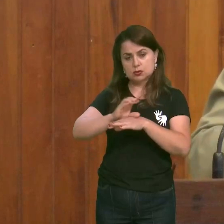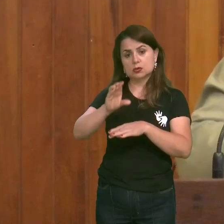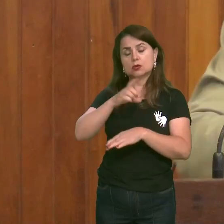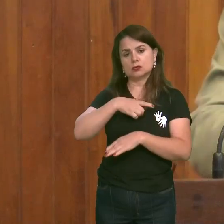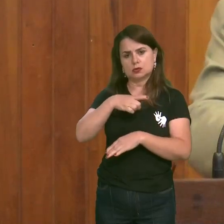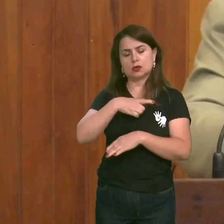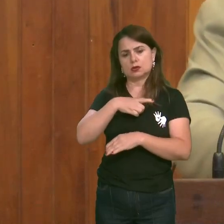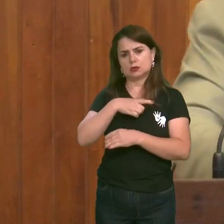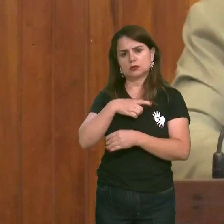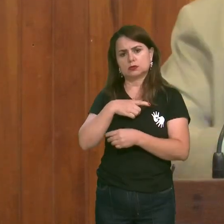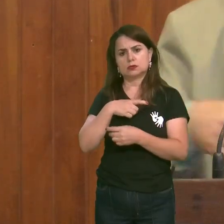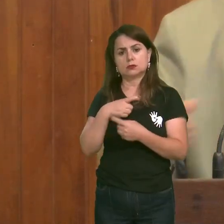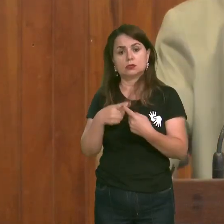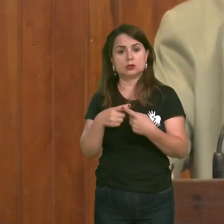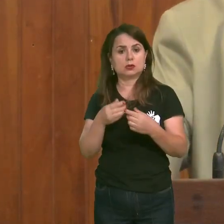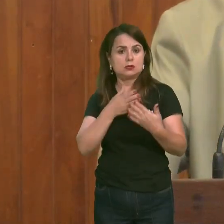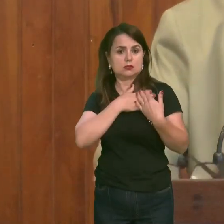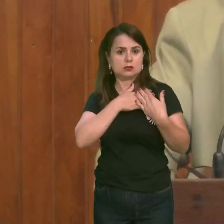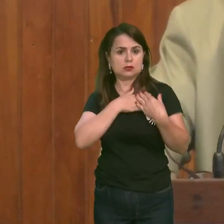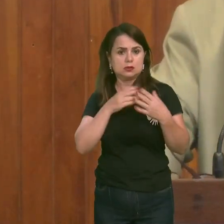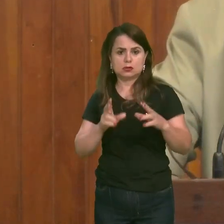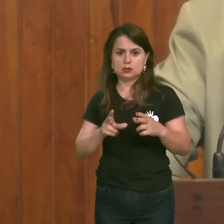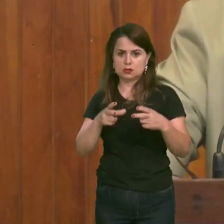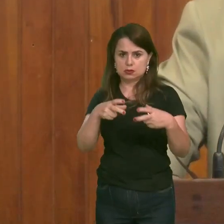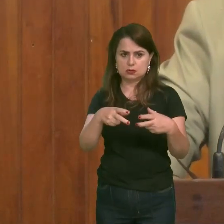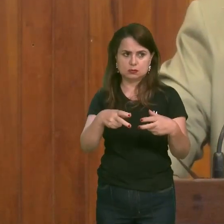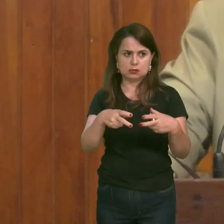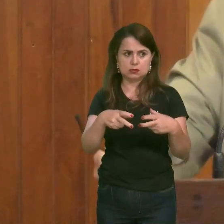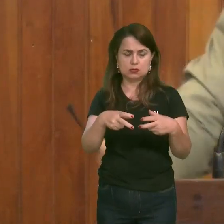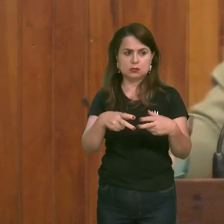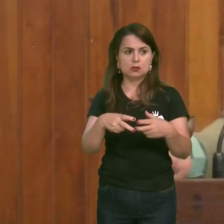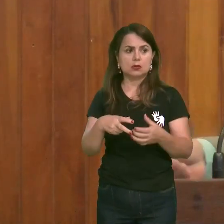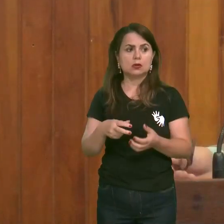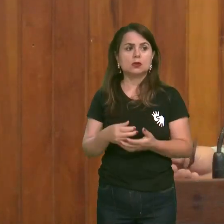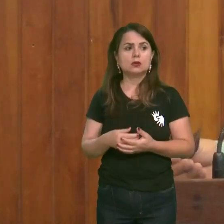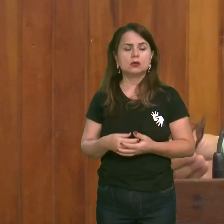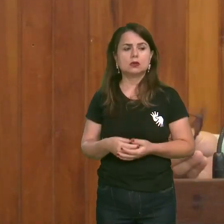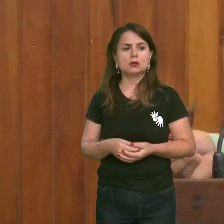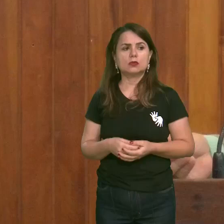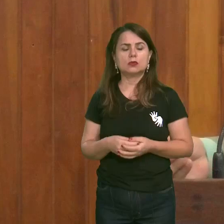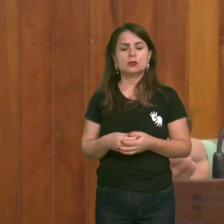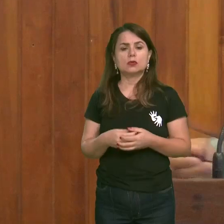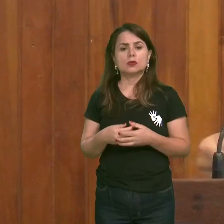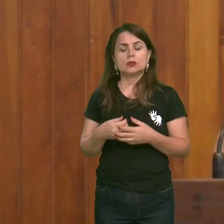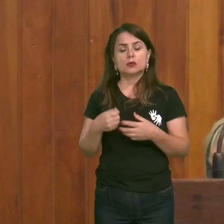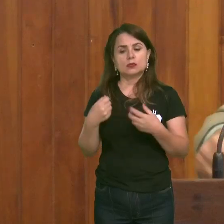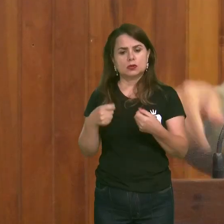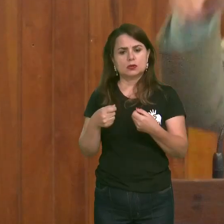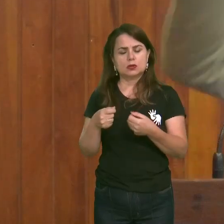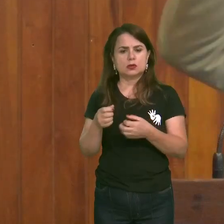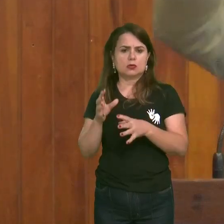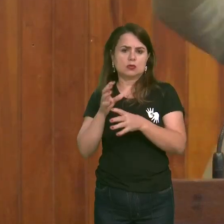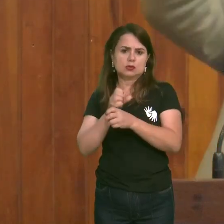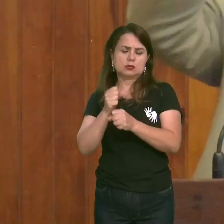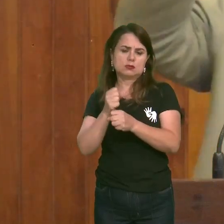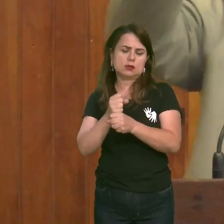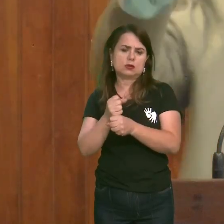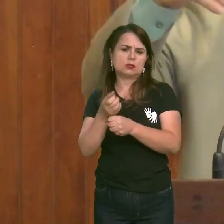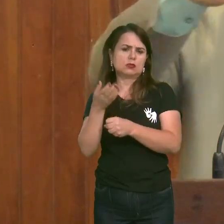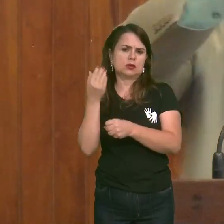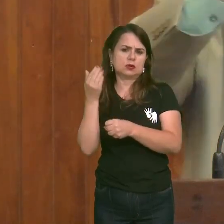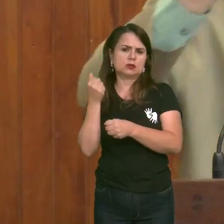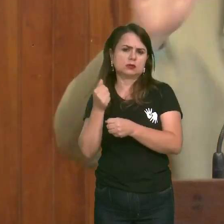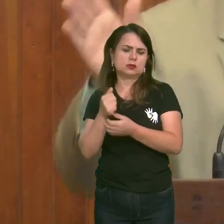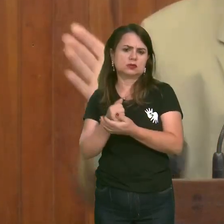da câmara se não senão não seria necessário nem passar pela câmara o orçamento Prefeito vai fazer